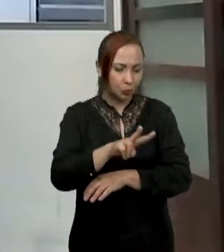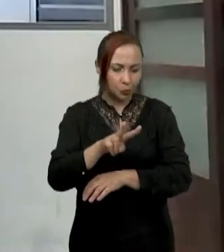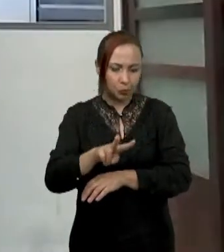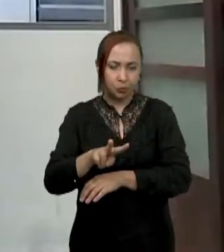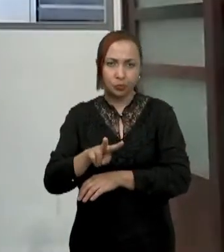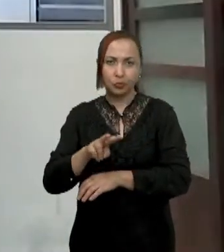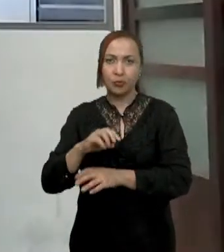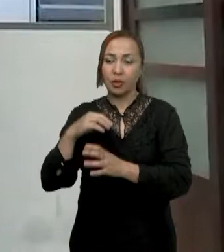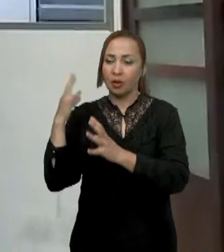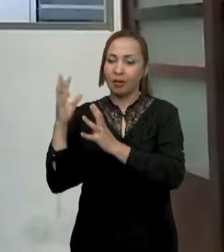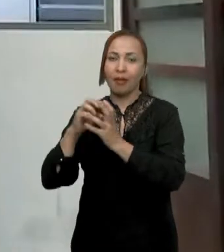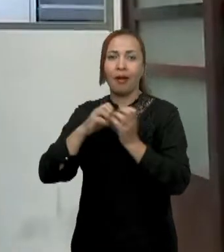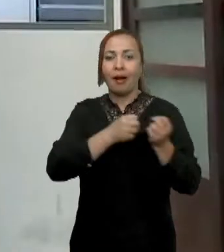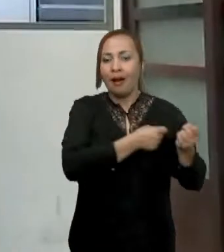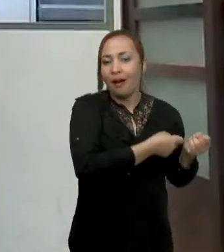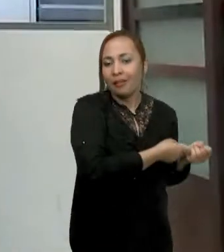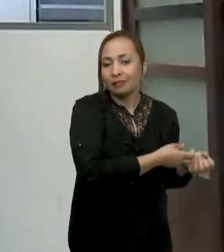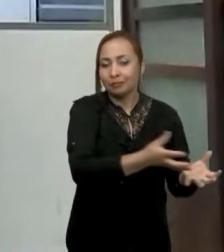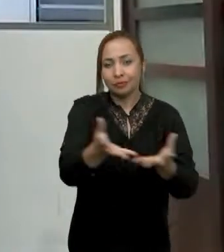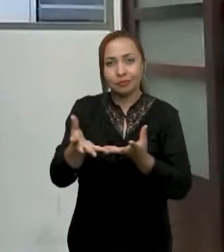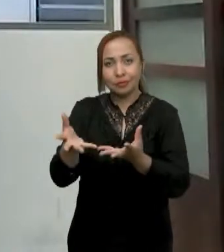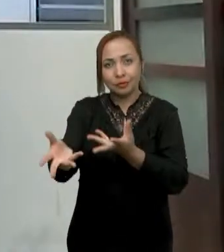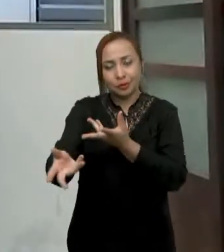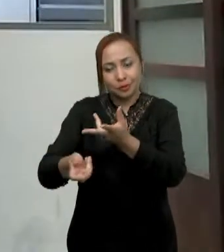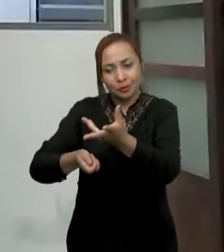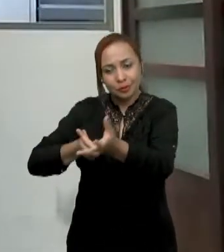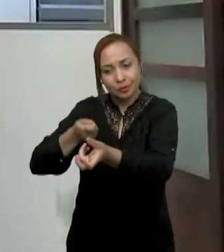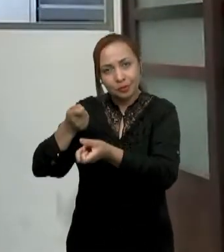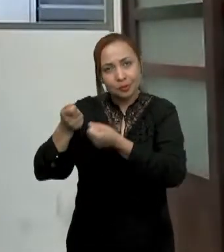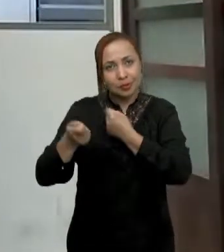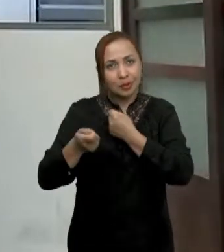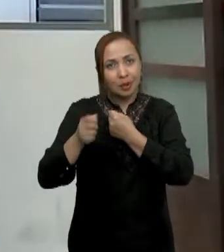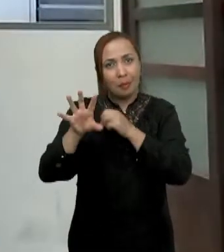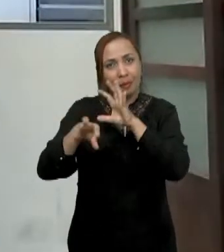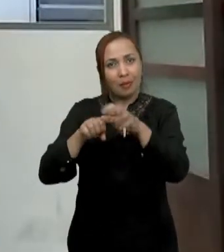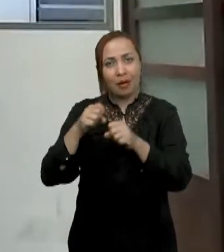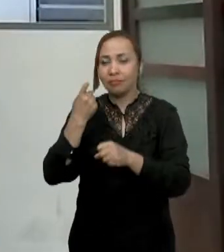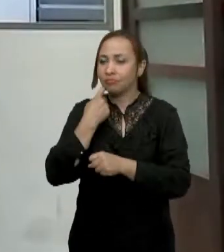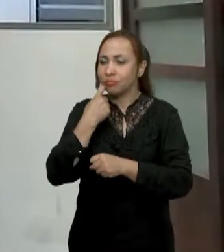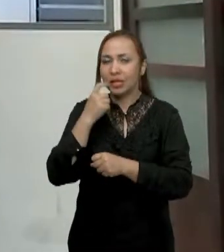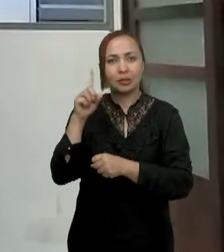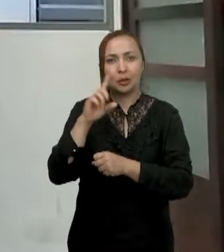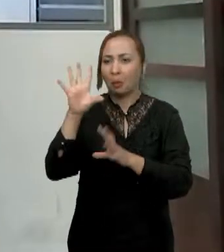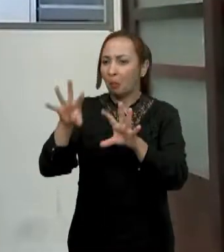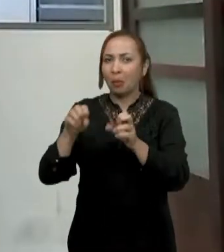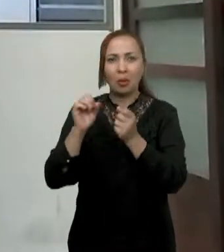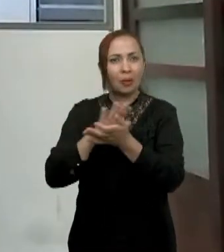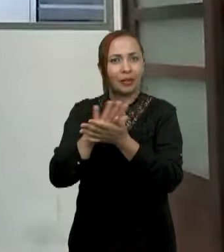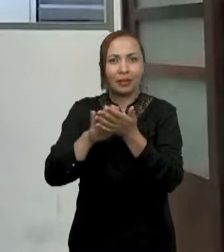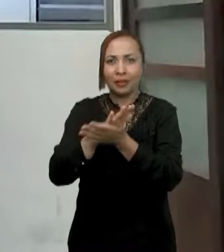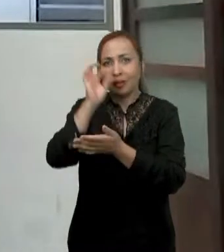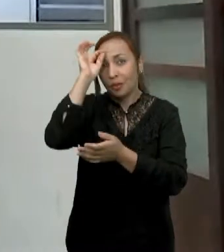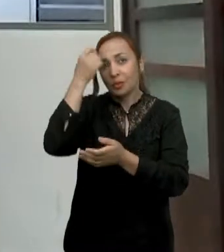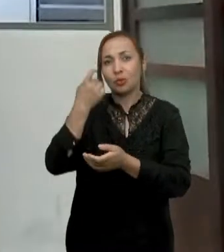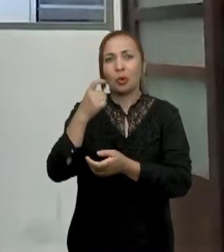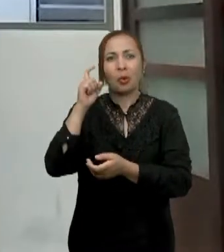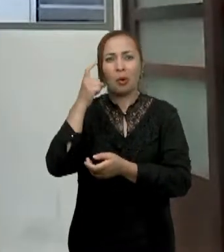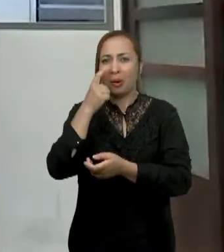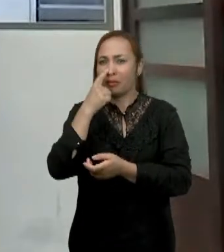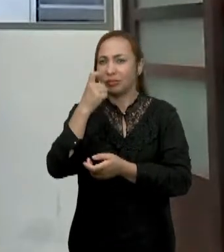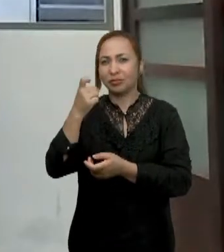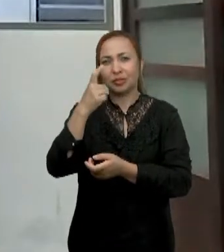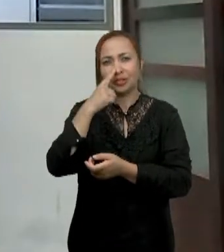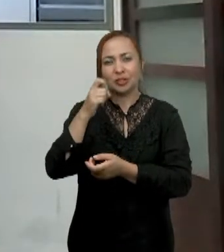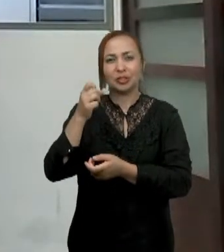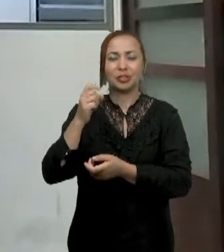a rede de pesca para capturar as espécies de peixes, nós não capturamos nenhuma espécie de peixes. Apenas lixo veio